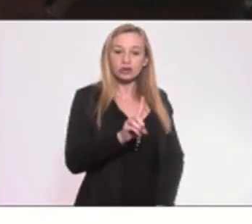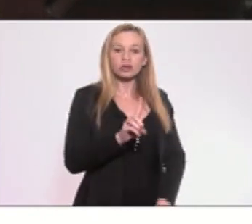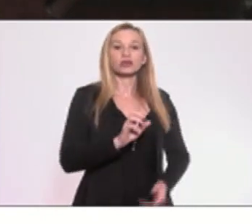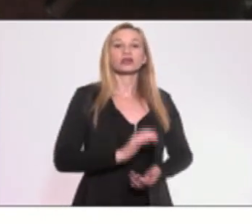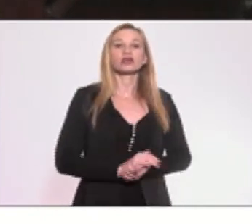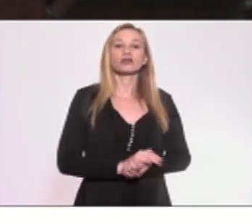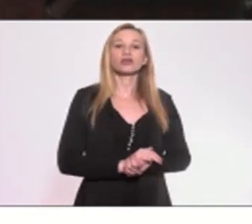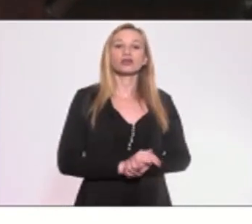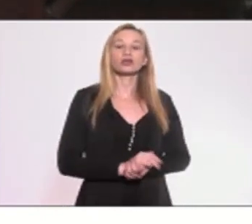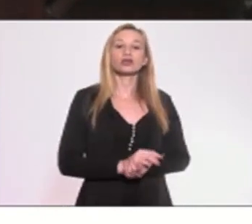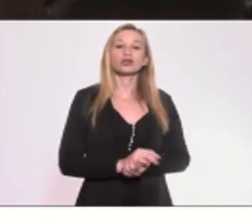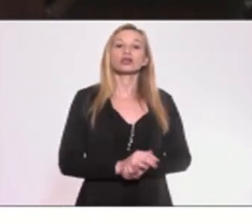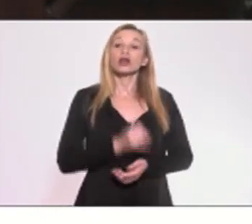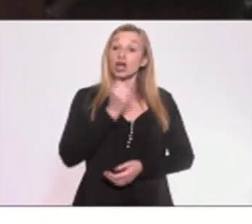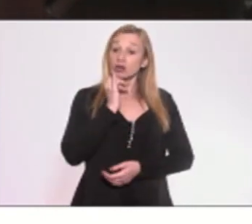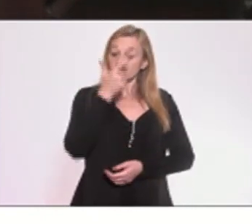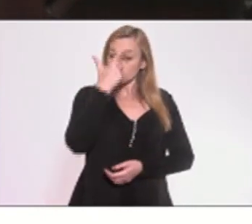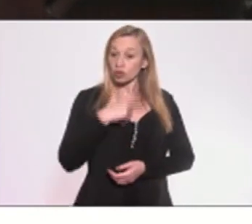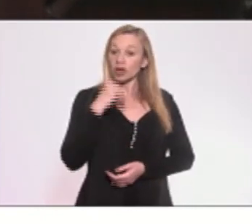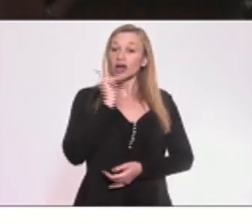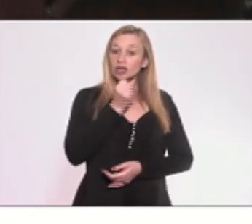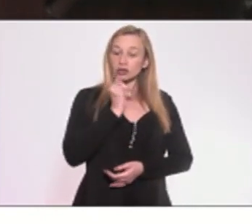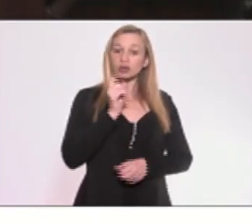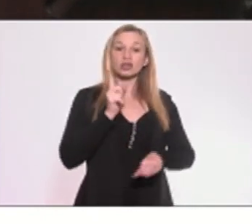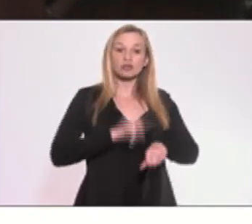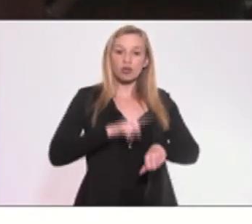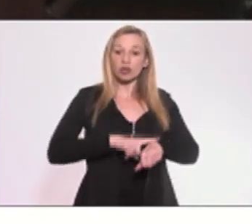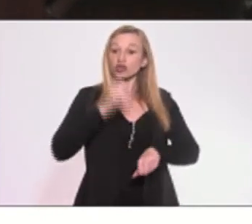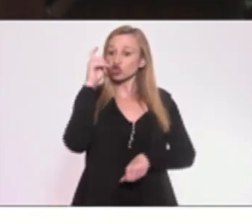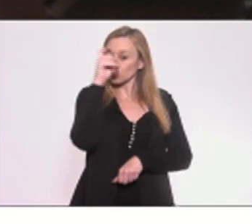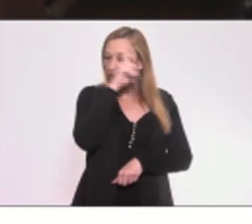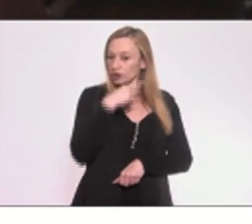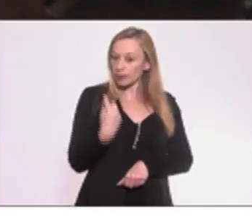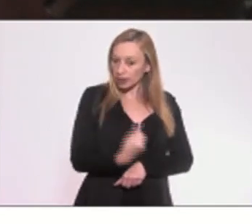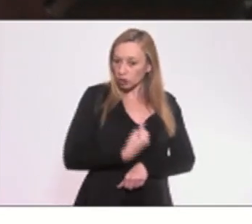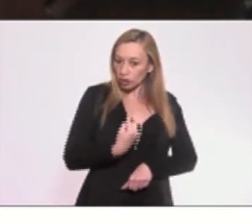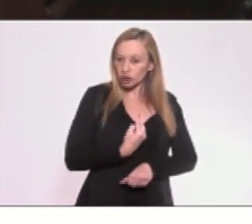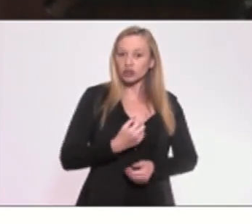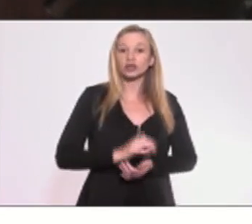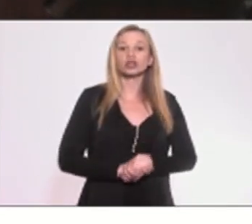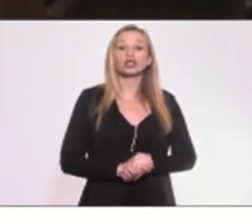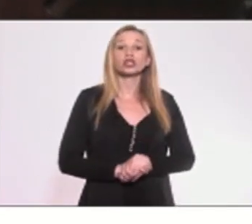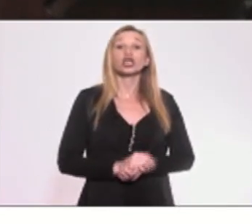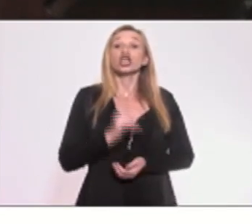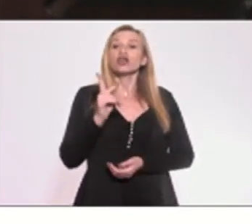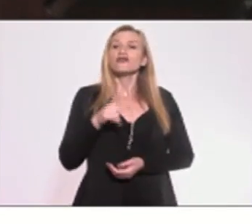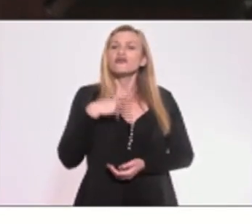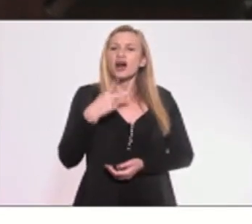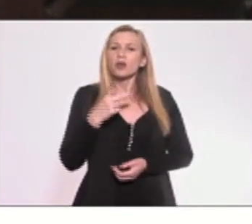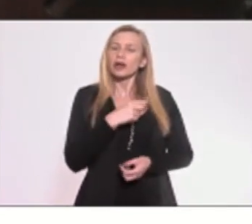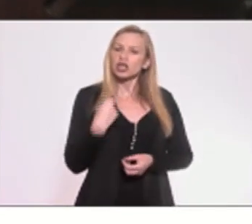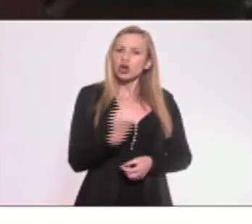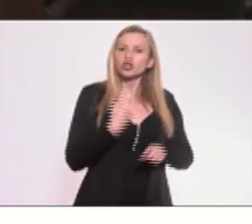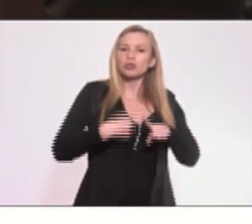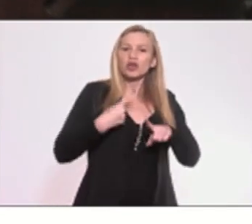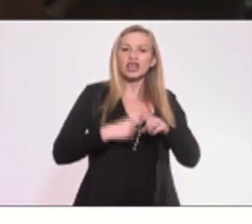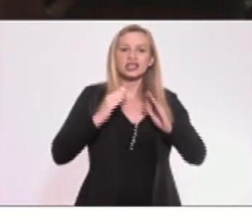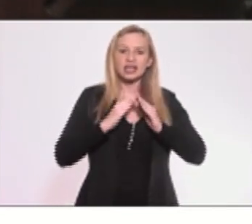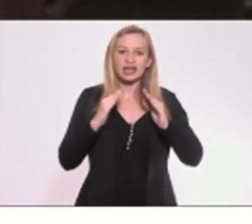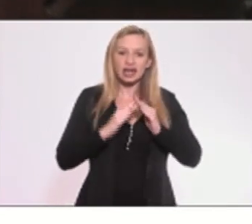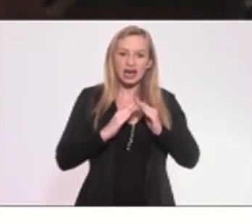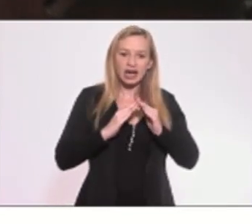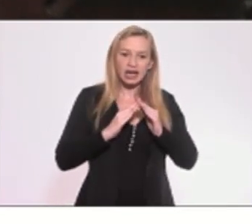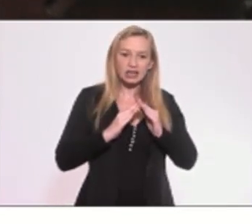designado relator desse momento muito difícil para a gente. Digo para a gente porque essa casa foi renovada em